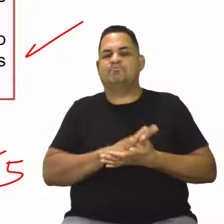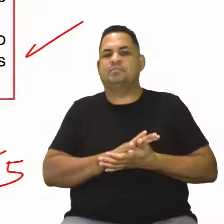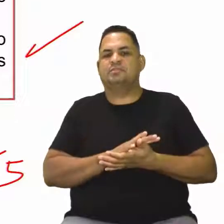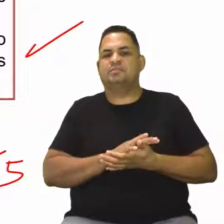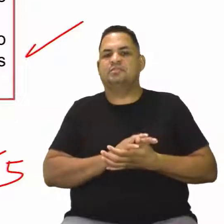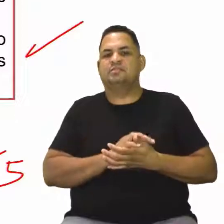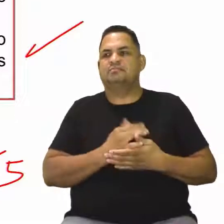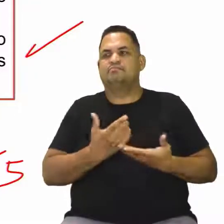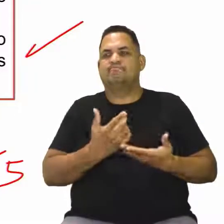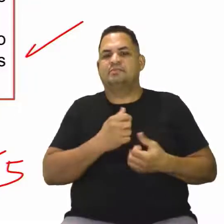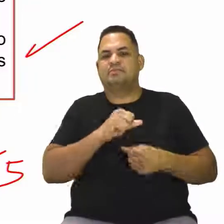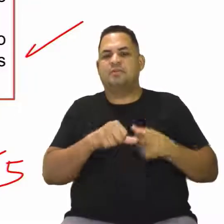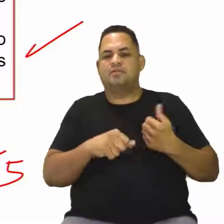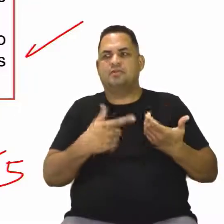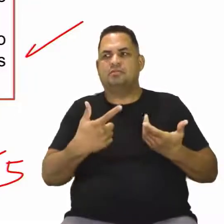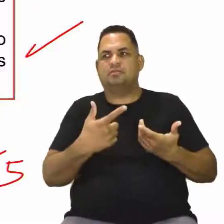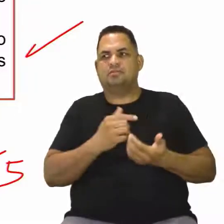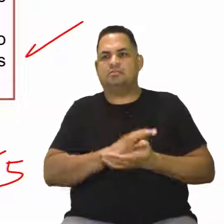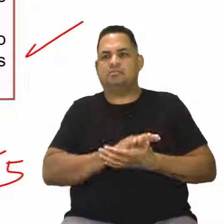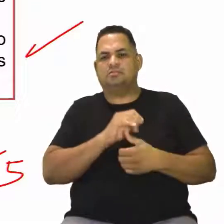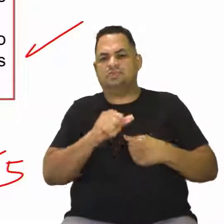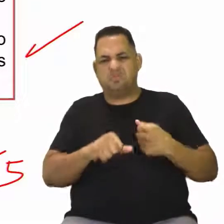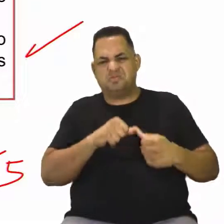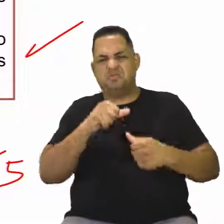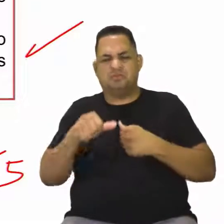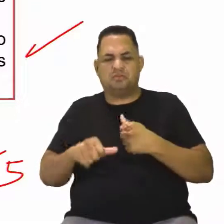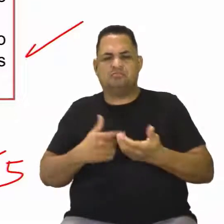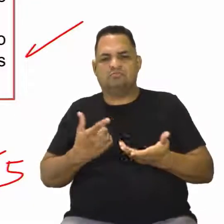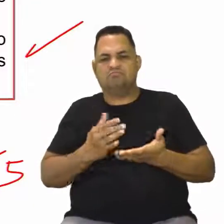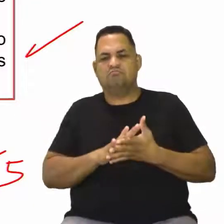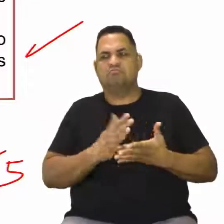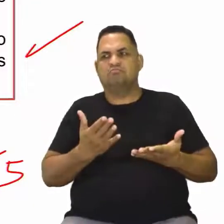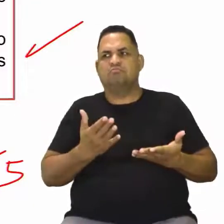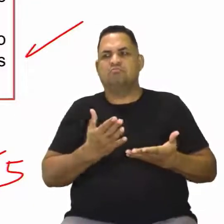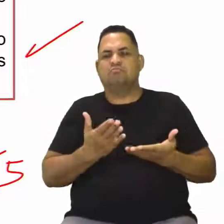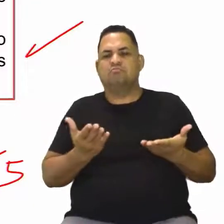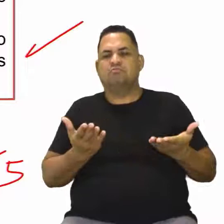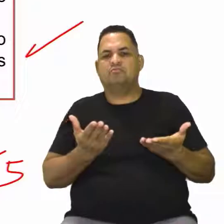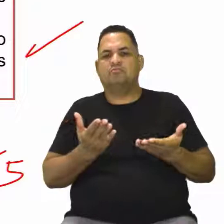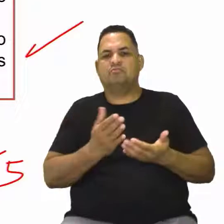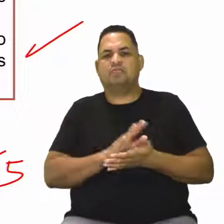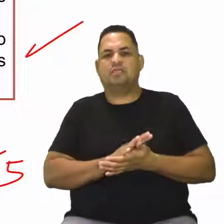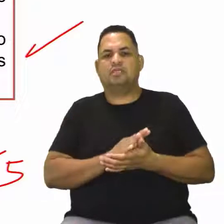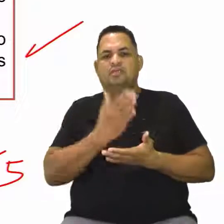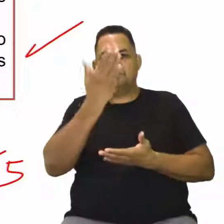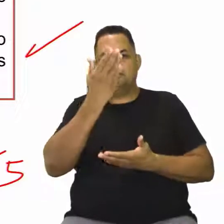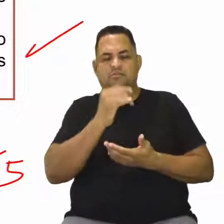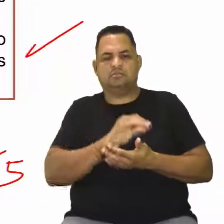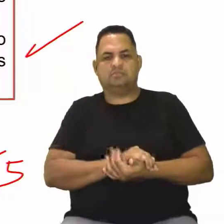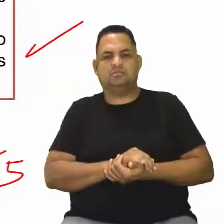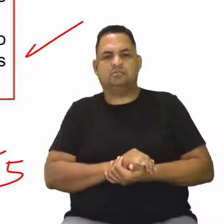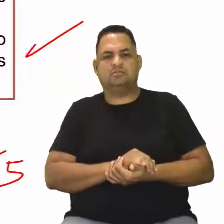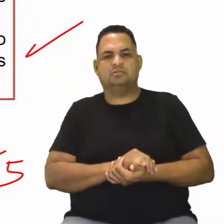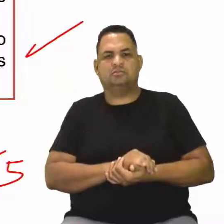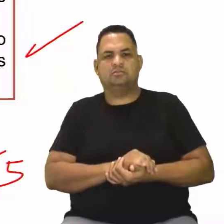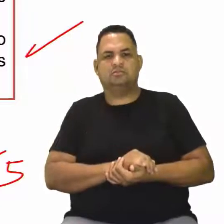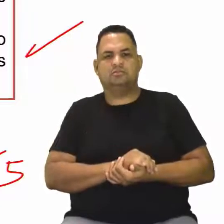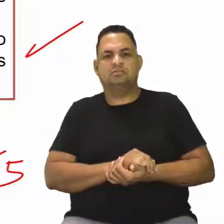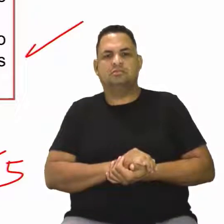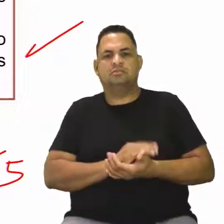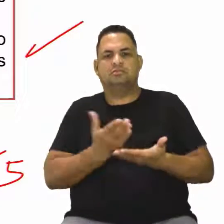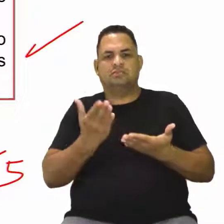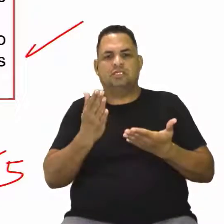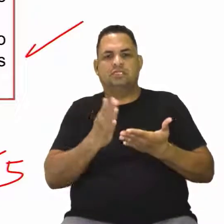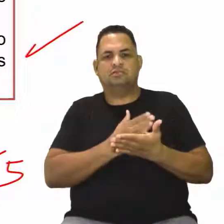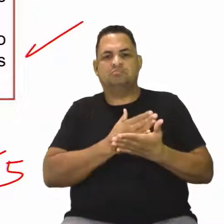já não faz mais parte. Mudou muito. E aí quem está levantando essa Bíblia